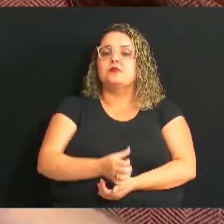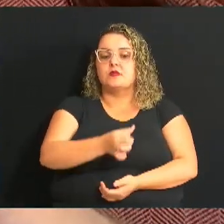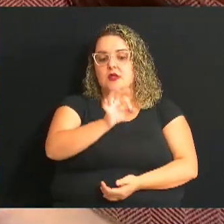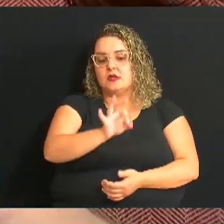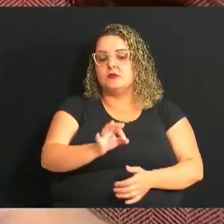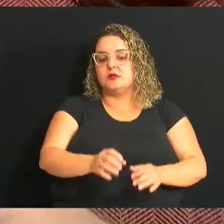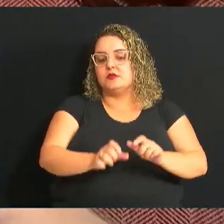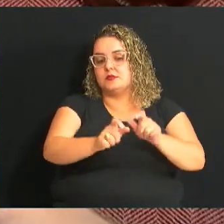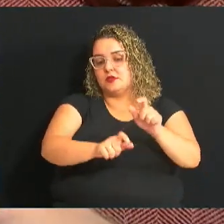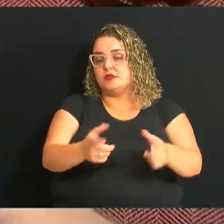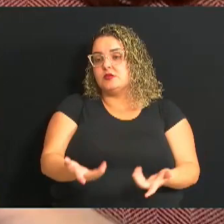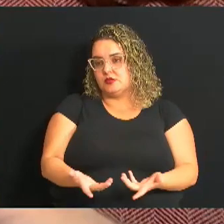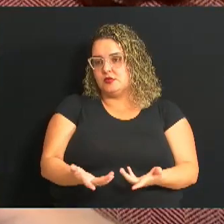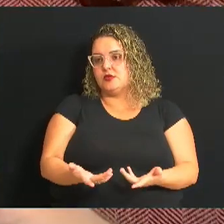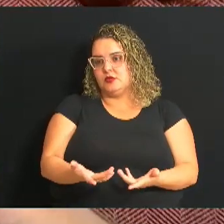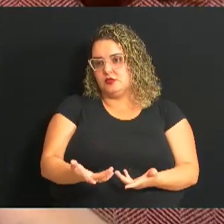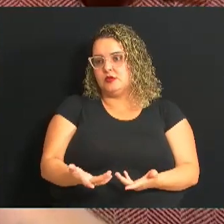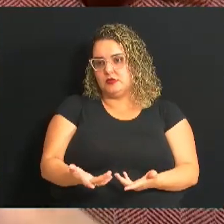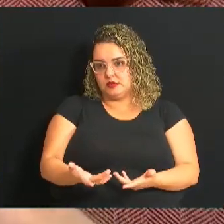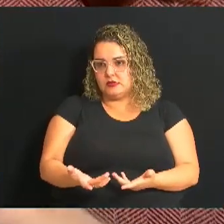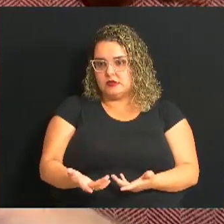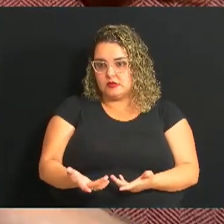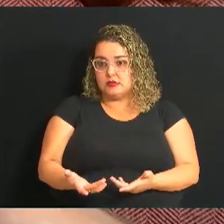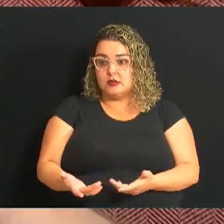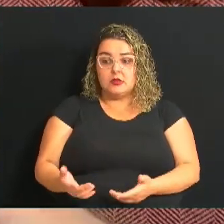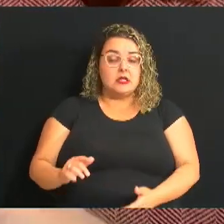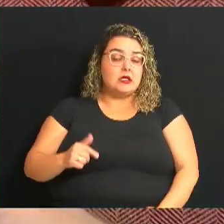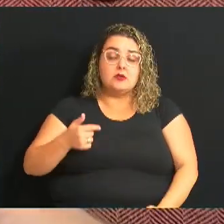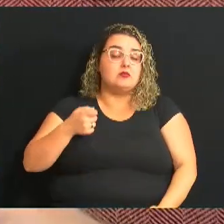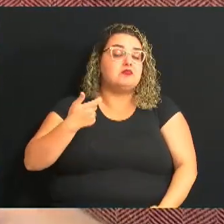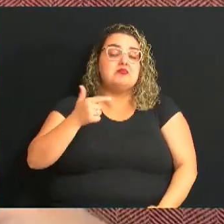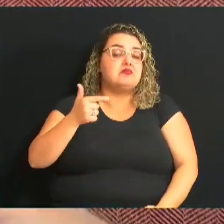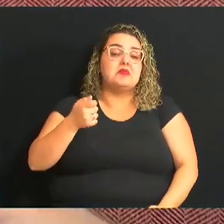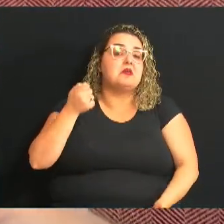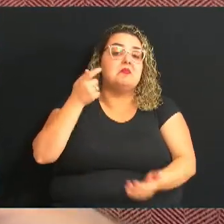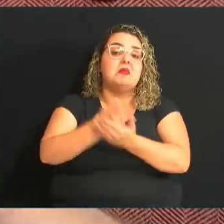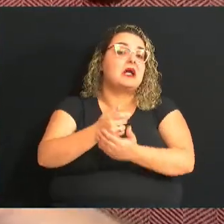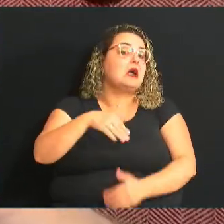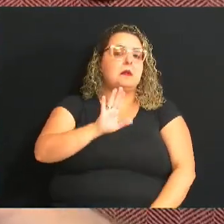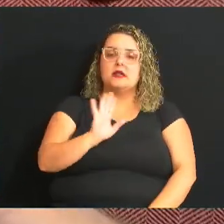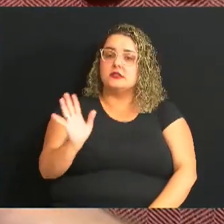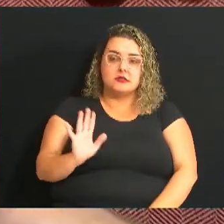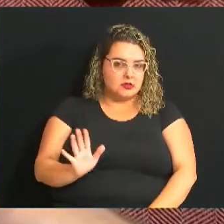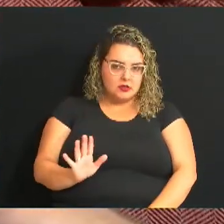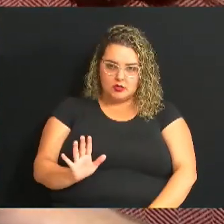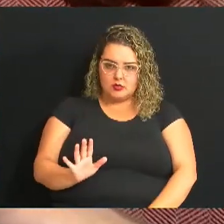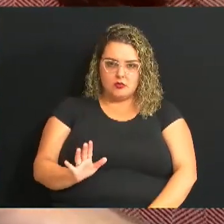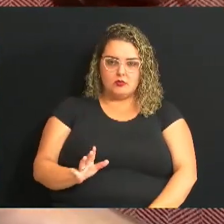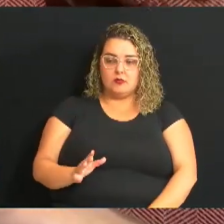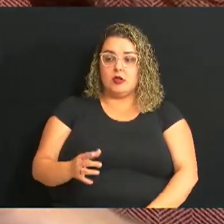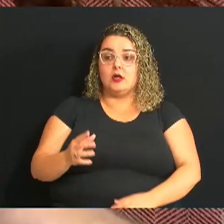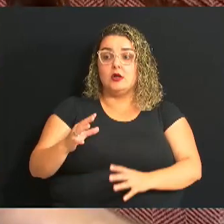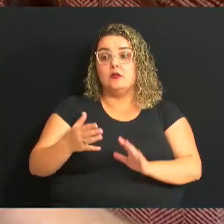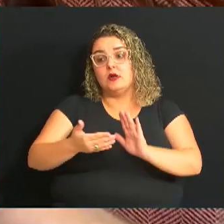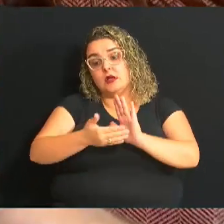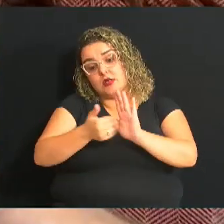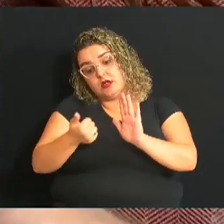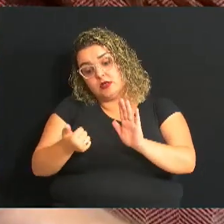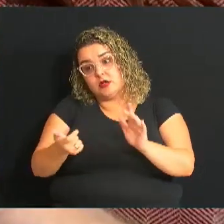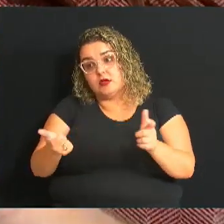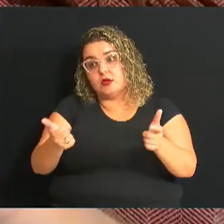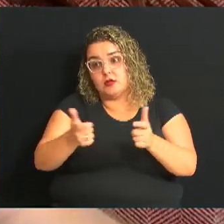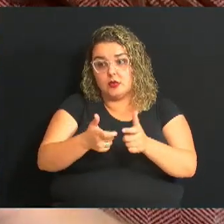que isso custe a mais no imposto de renda. Não vai pagar a mais, vai deduzir ou descontar, né?